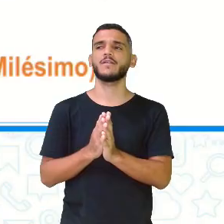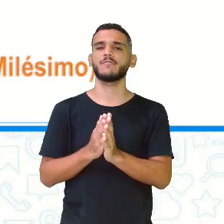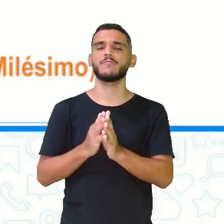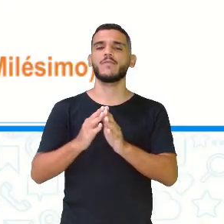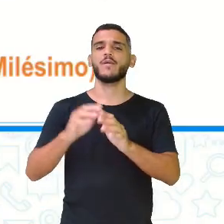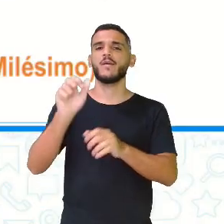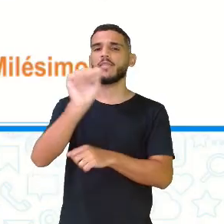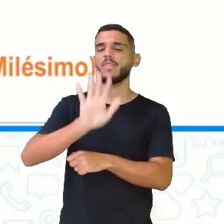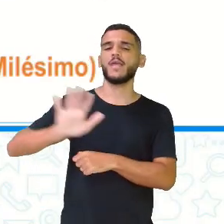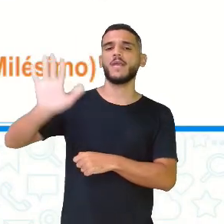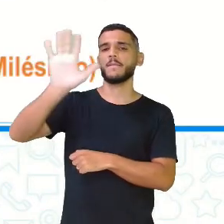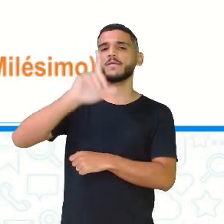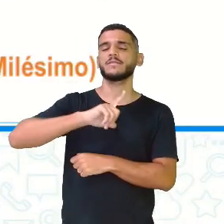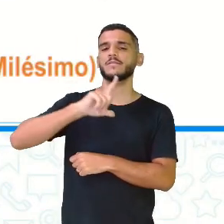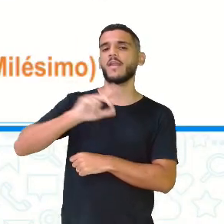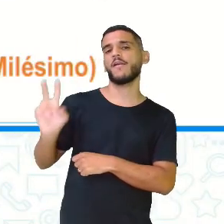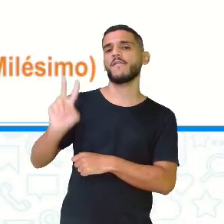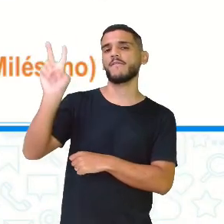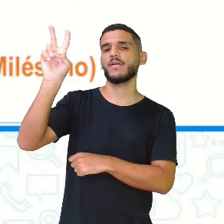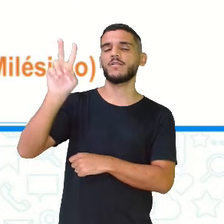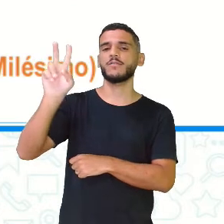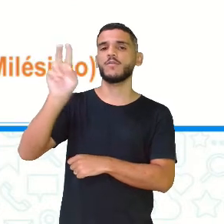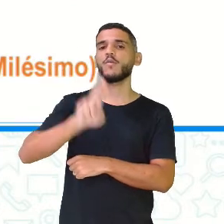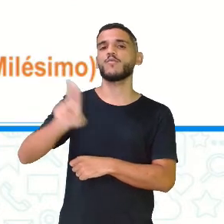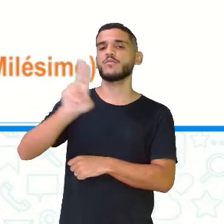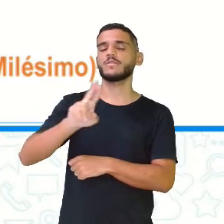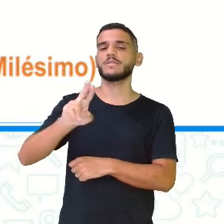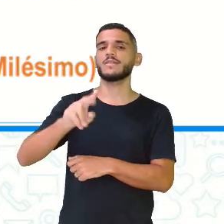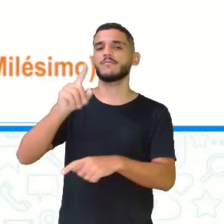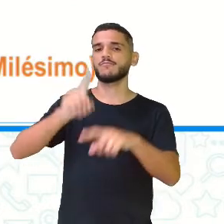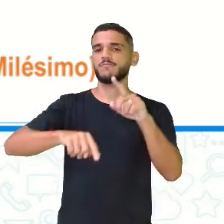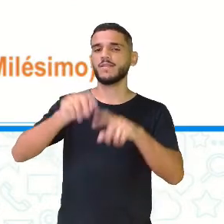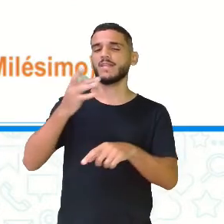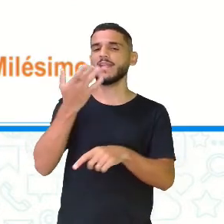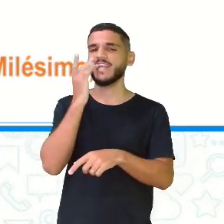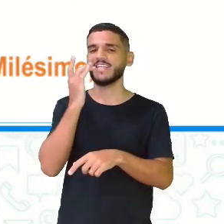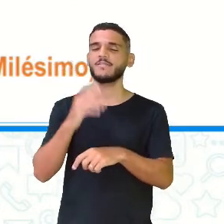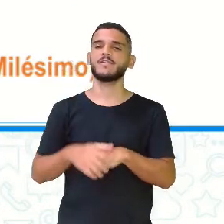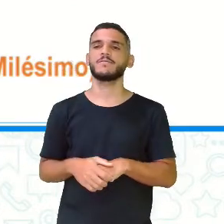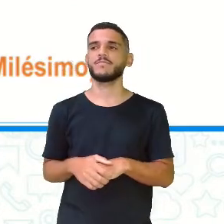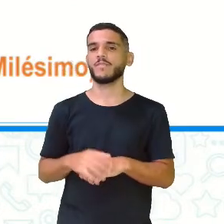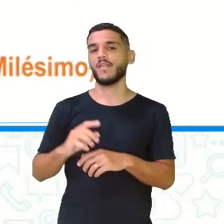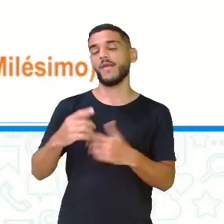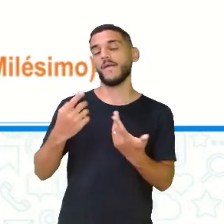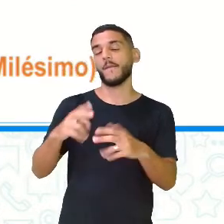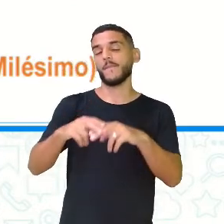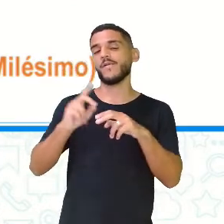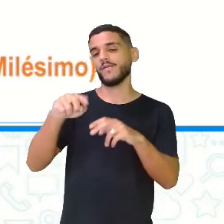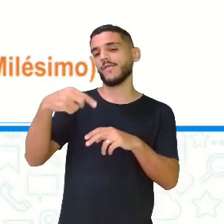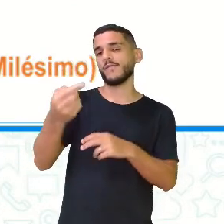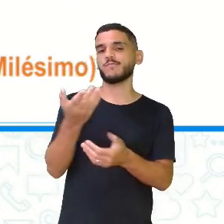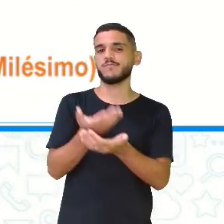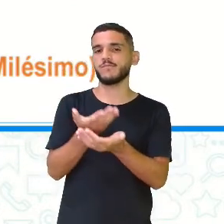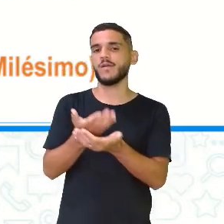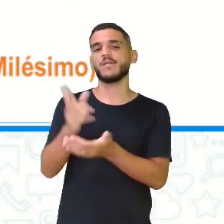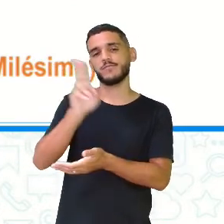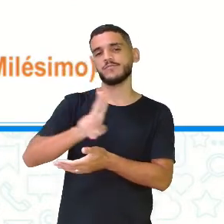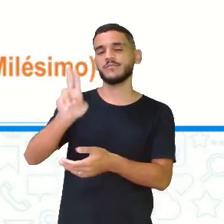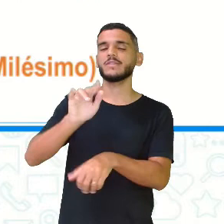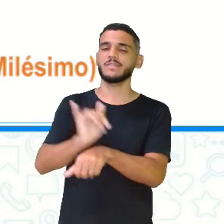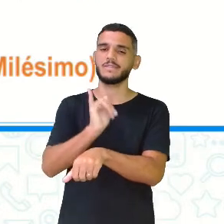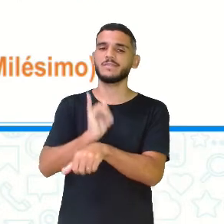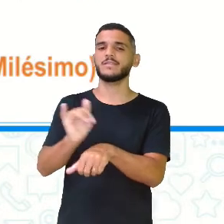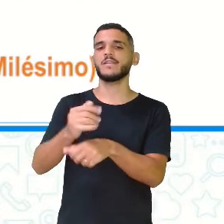a partir do meu material dourado. Não trouxe hoje, porque nas próximas aulas vou utilizá-lo.